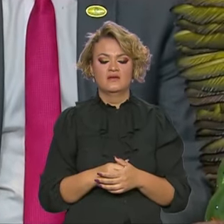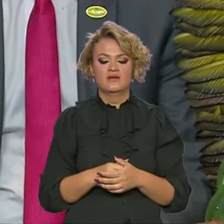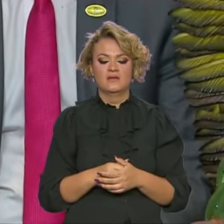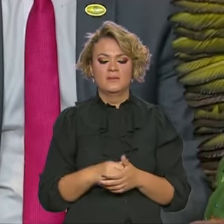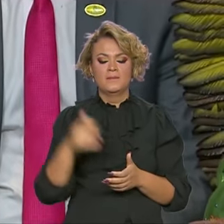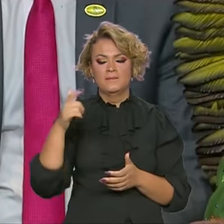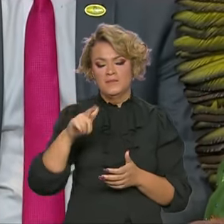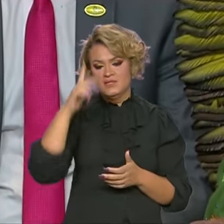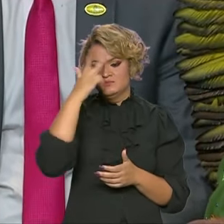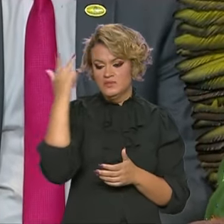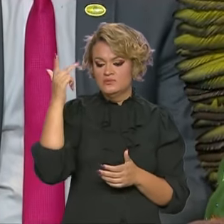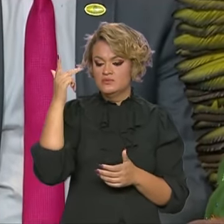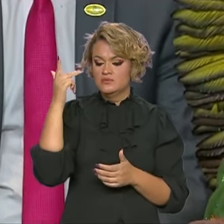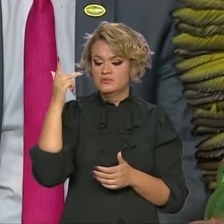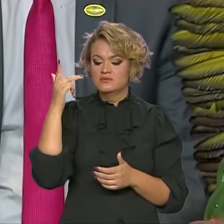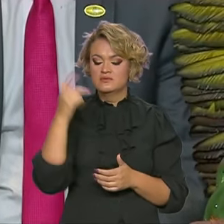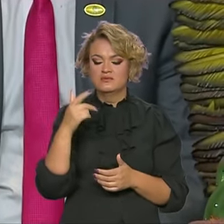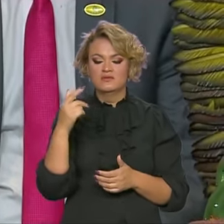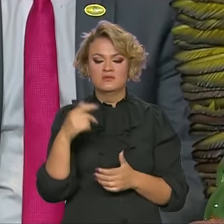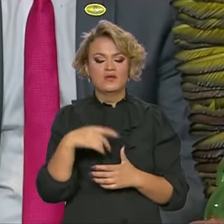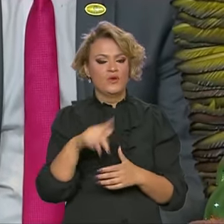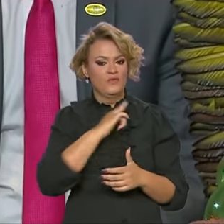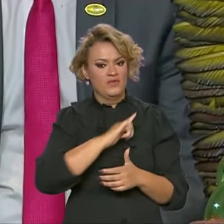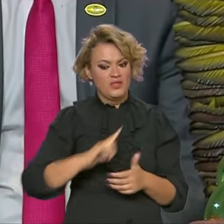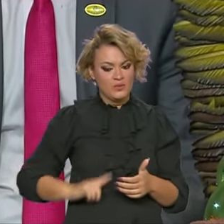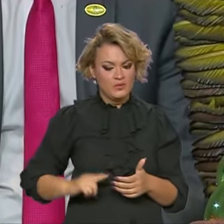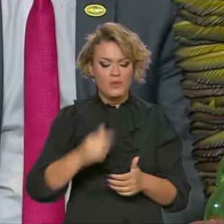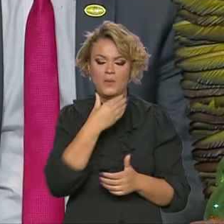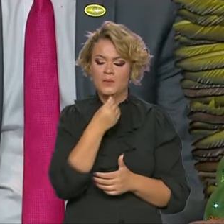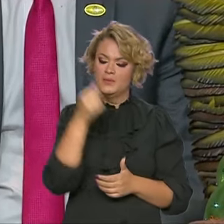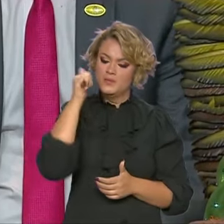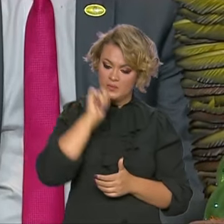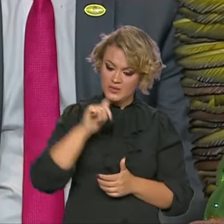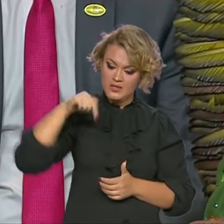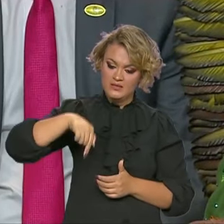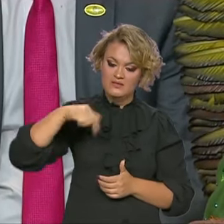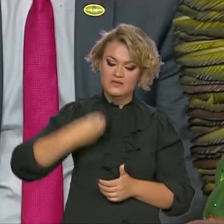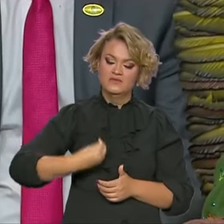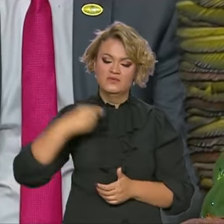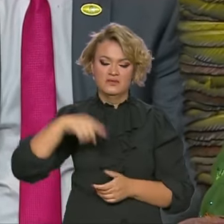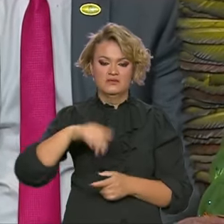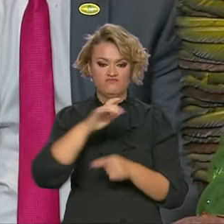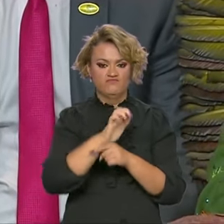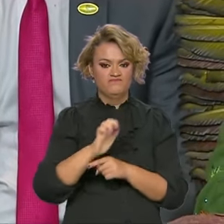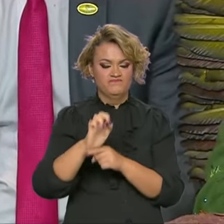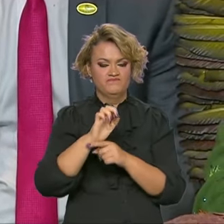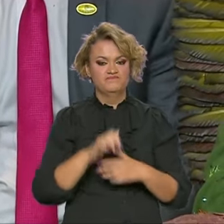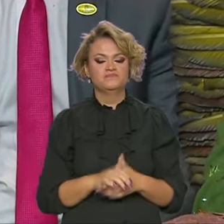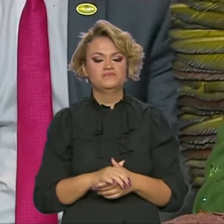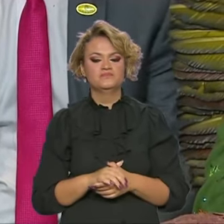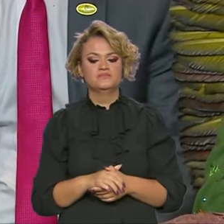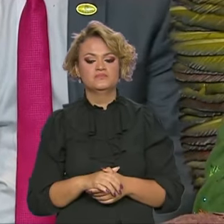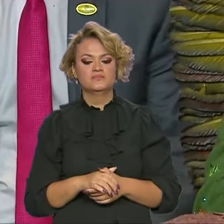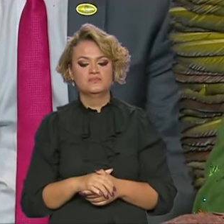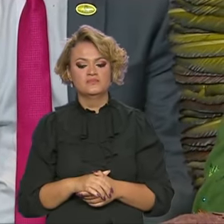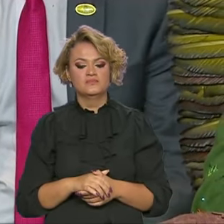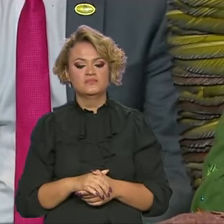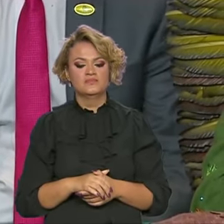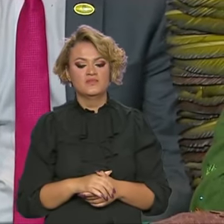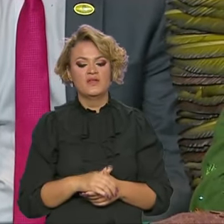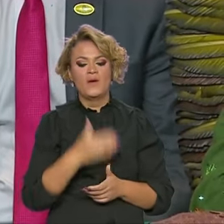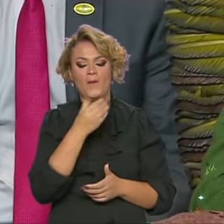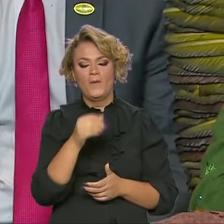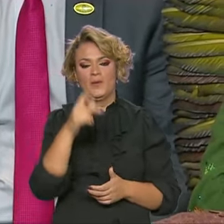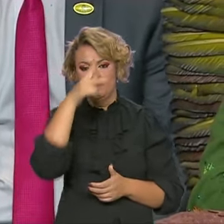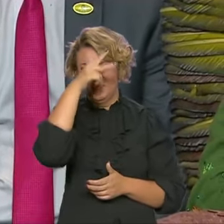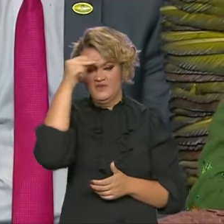excelentíssimos senhores e senhoras governadoras e governadores de estados e províncias, excelentíssimo senhor